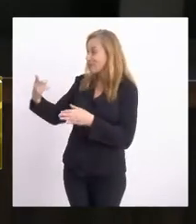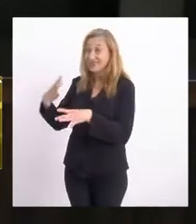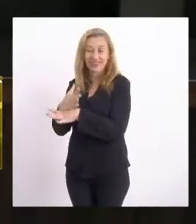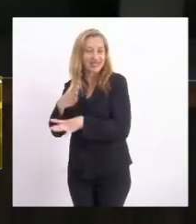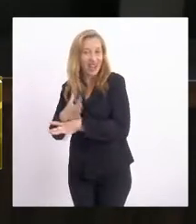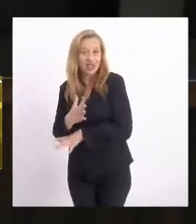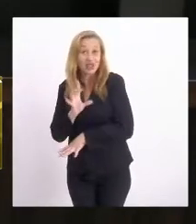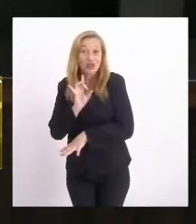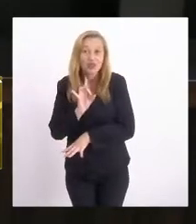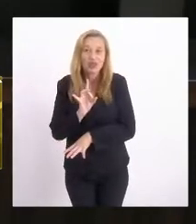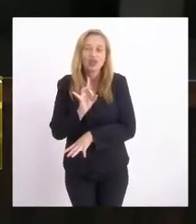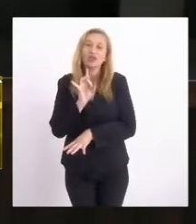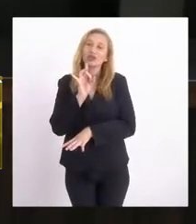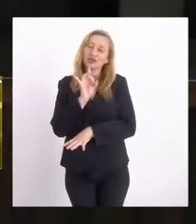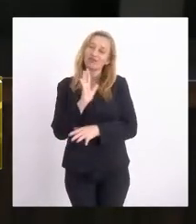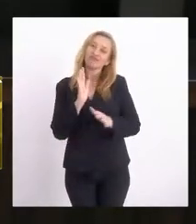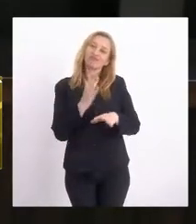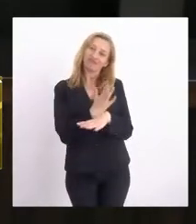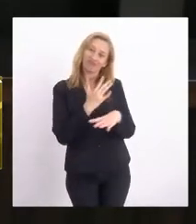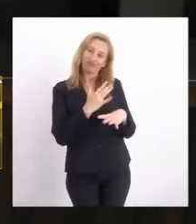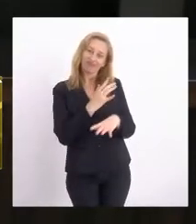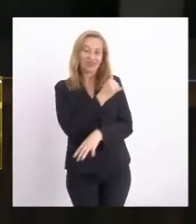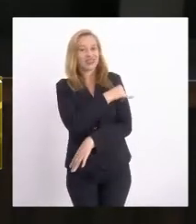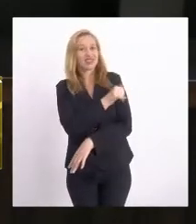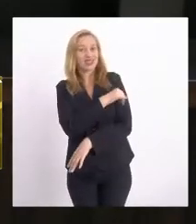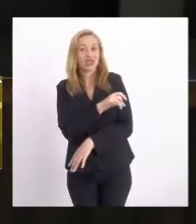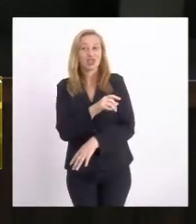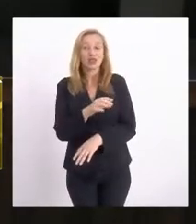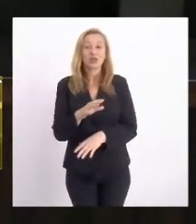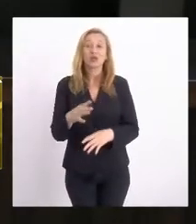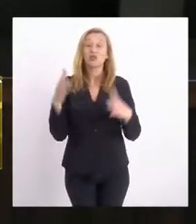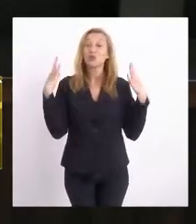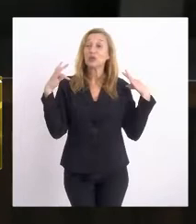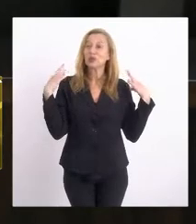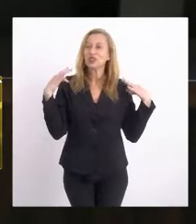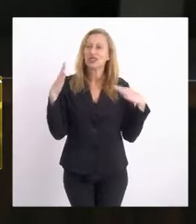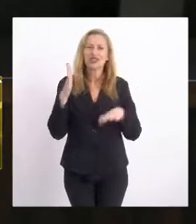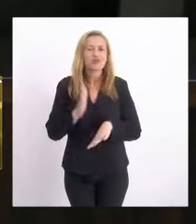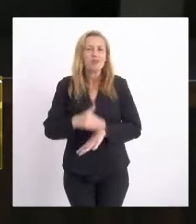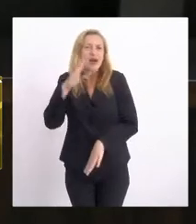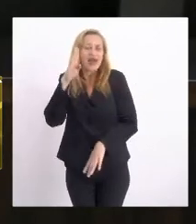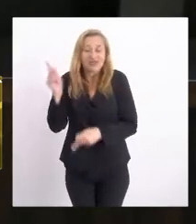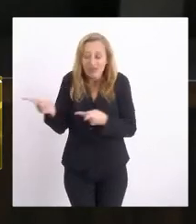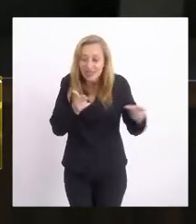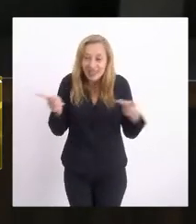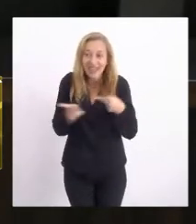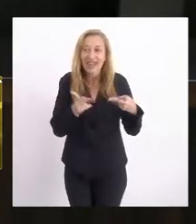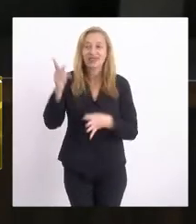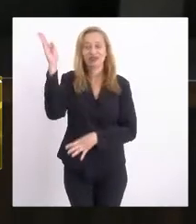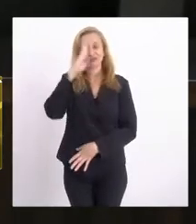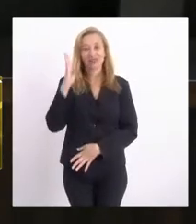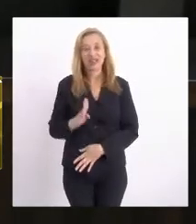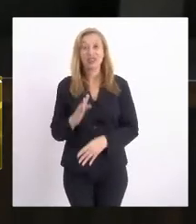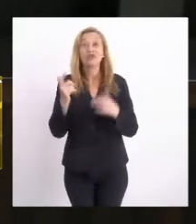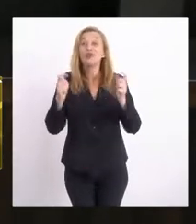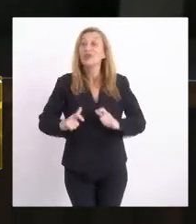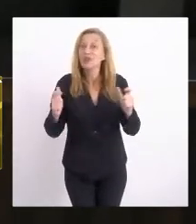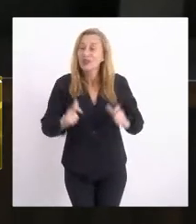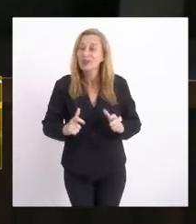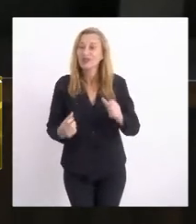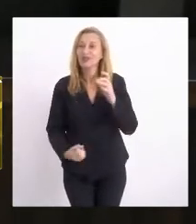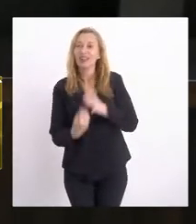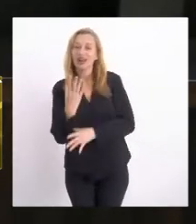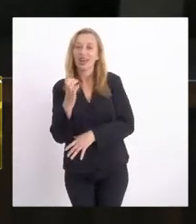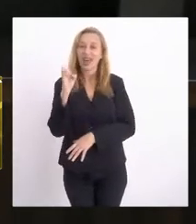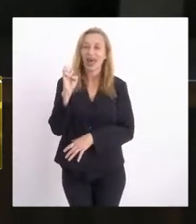cidade que não no Rio de Janeiro o destino turístico mais visitado do Brasil e onde foi